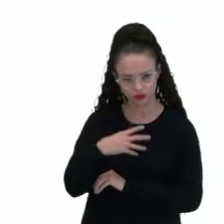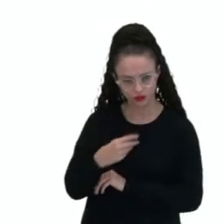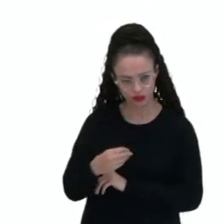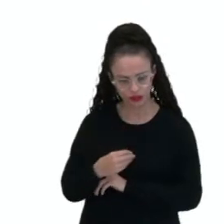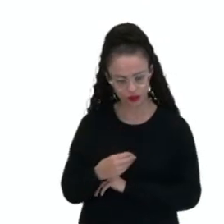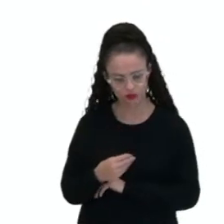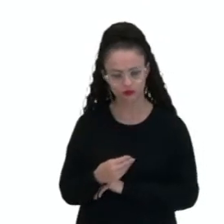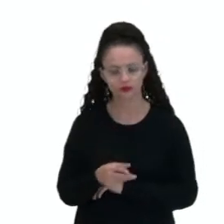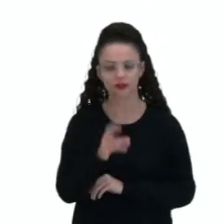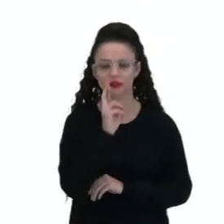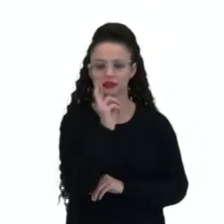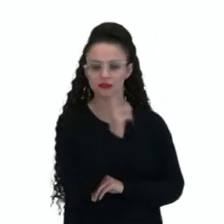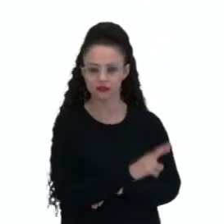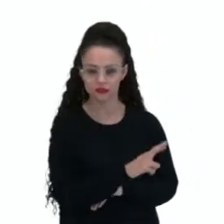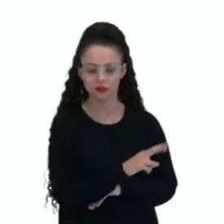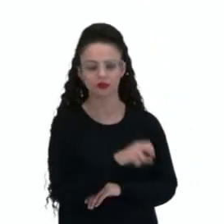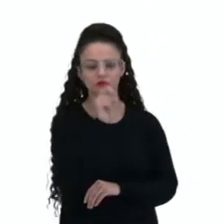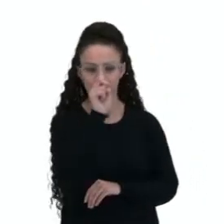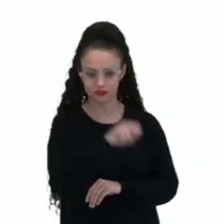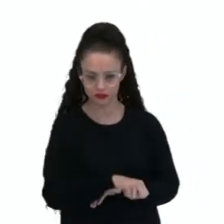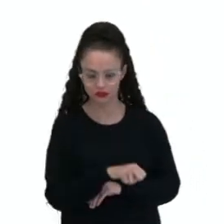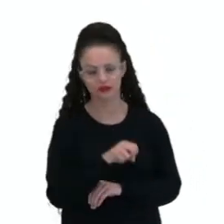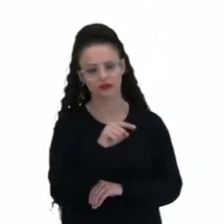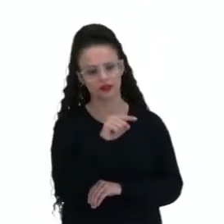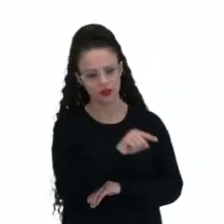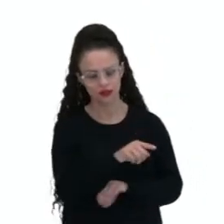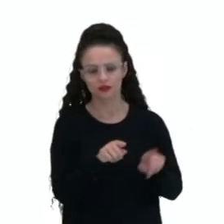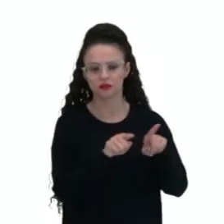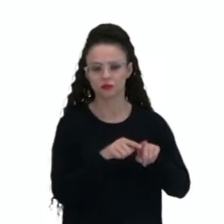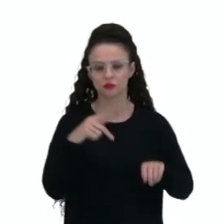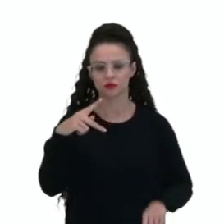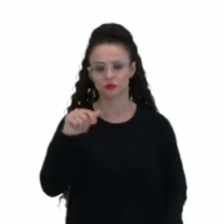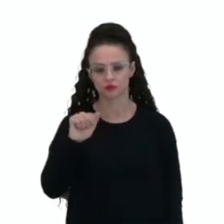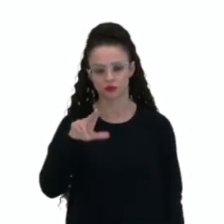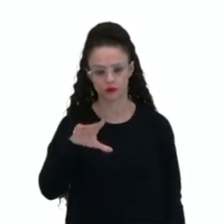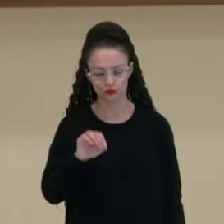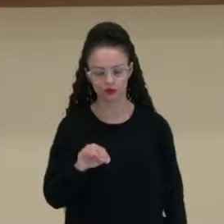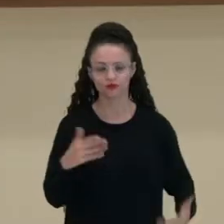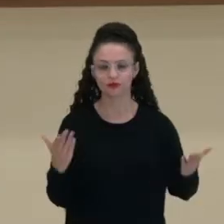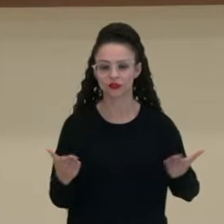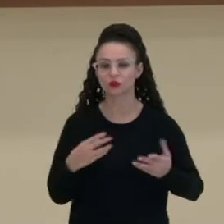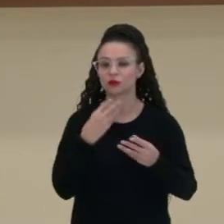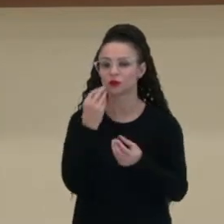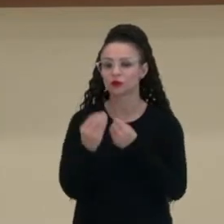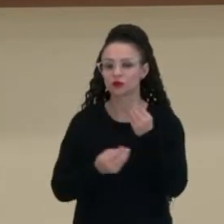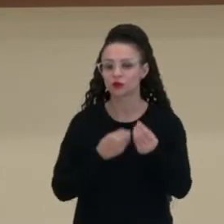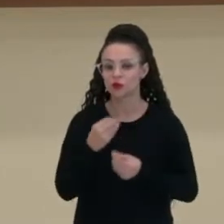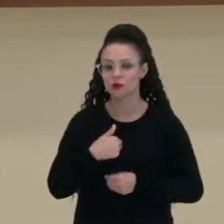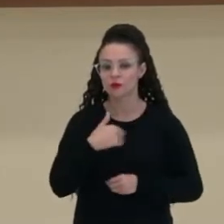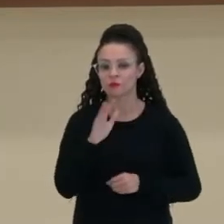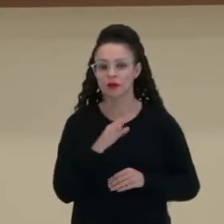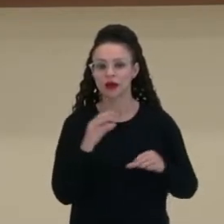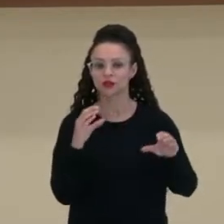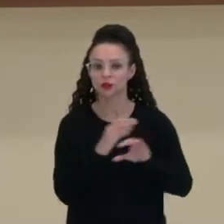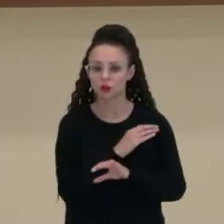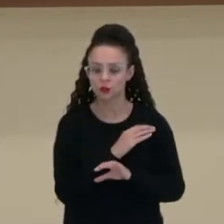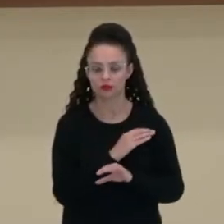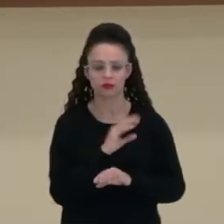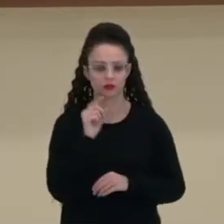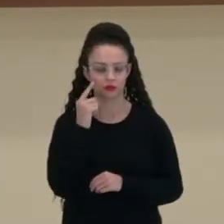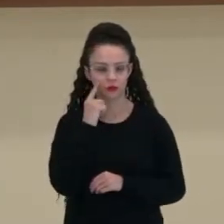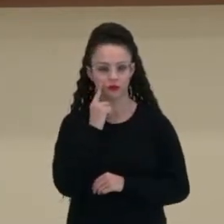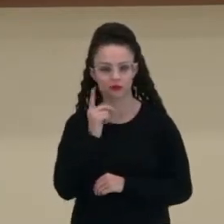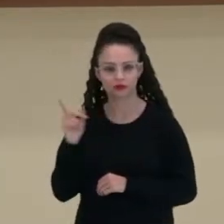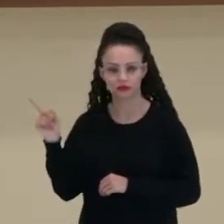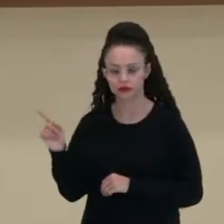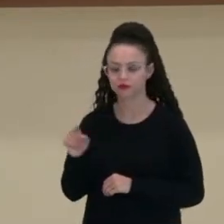E aí eu tenho a resposta, sim, ele e o Paulo. A ideia é deixar isso como mais dissertativo. Então,